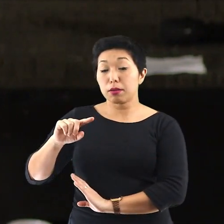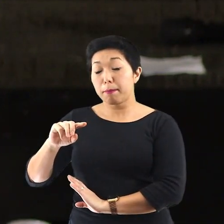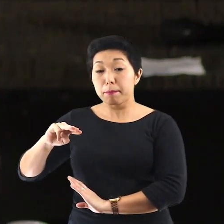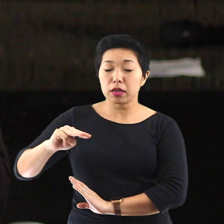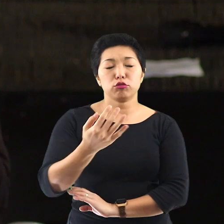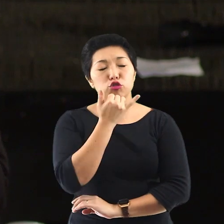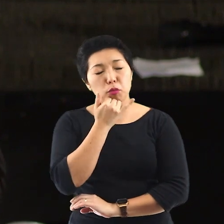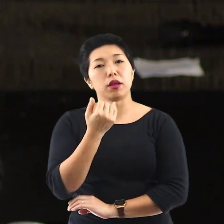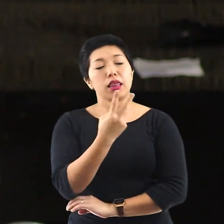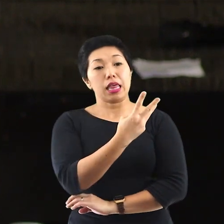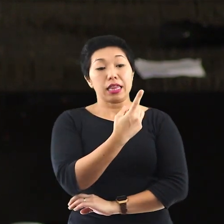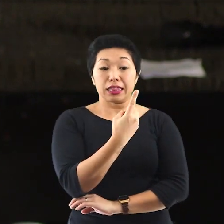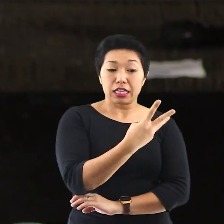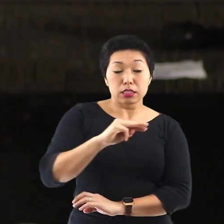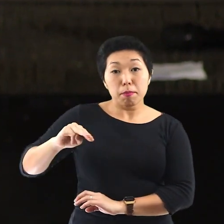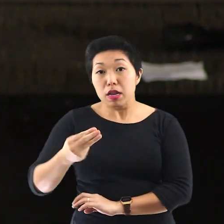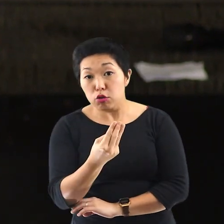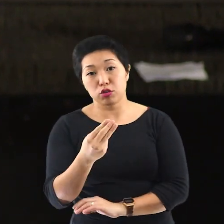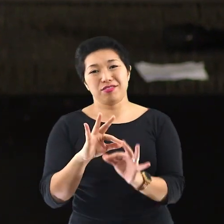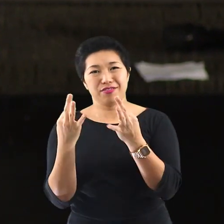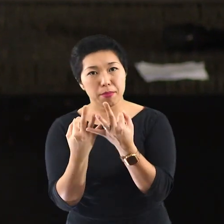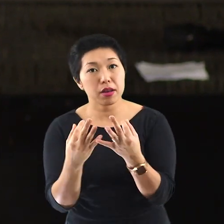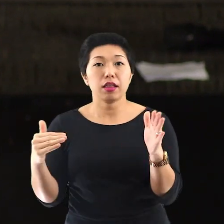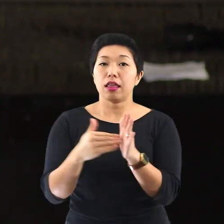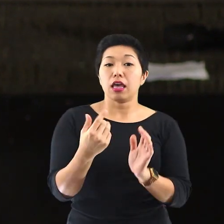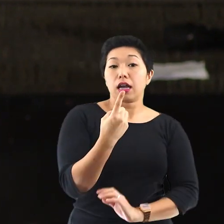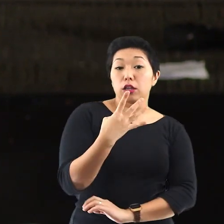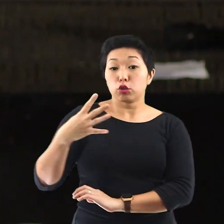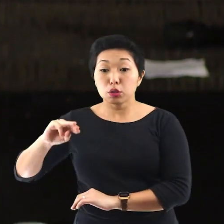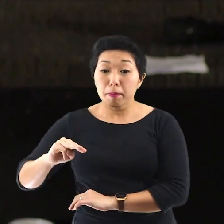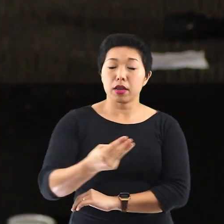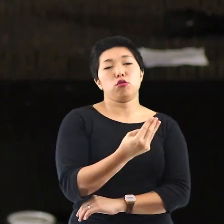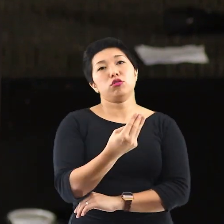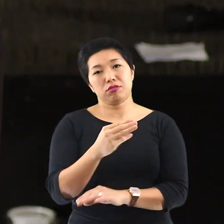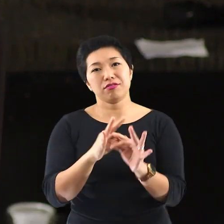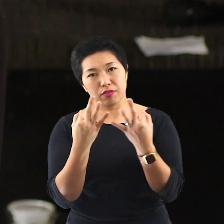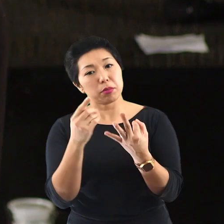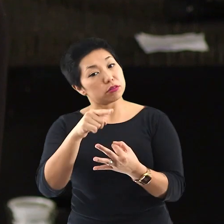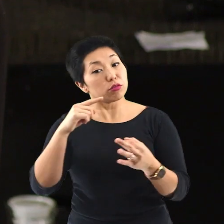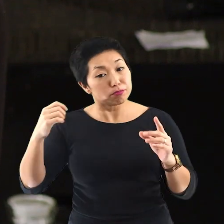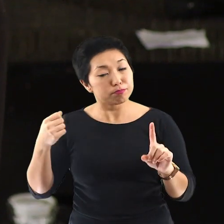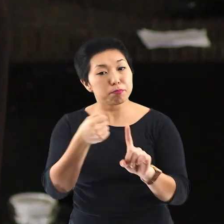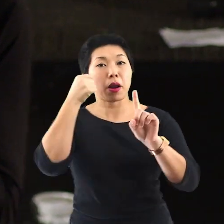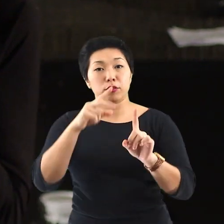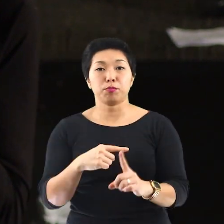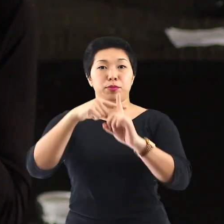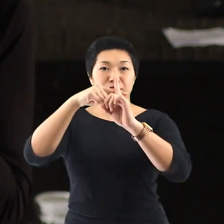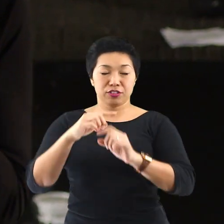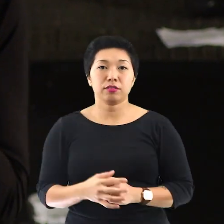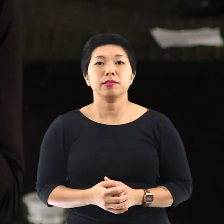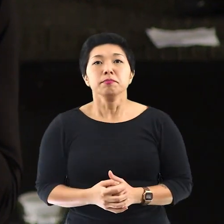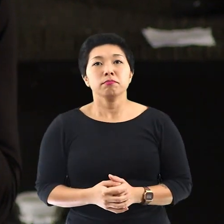14 milhões e 200 mil famílias, e isso é algo tão